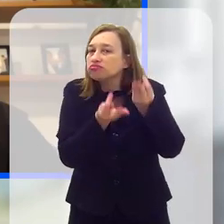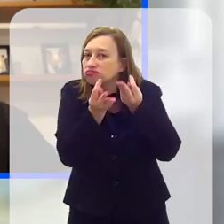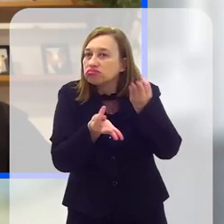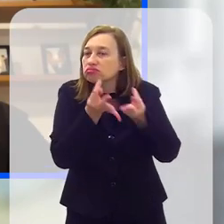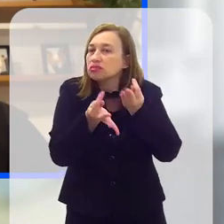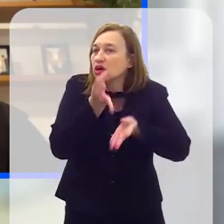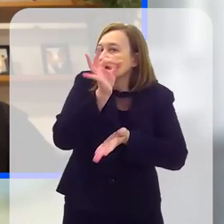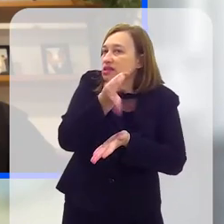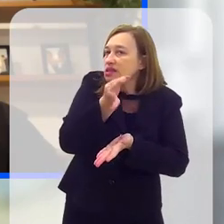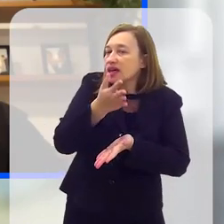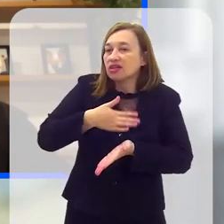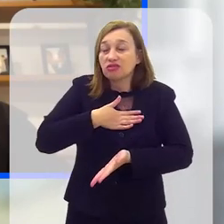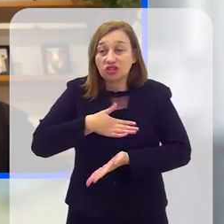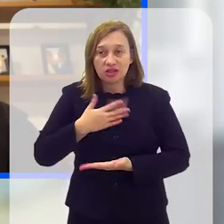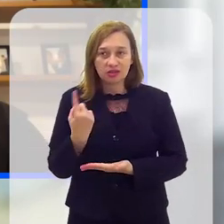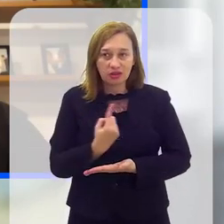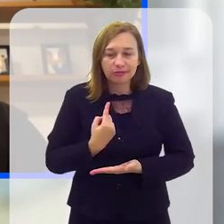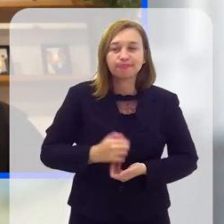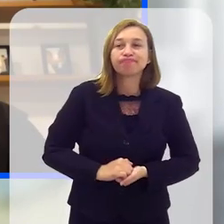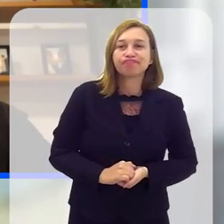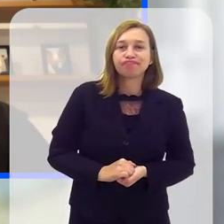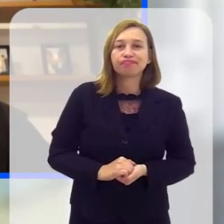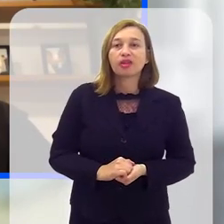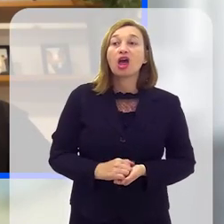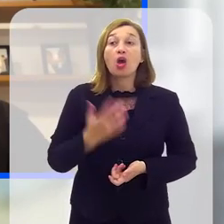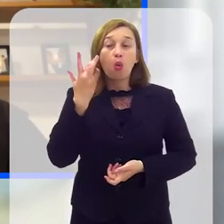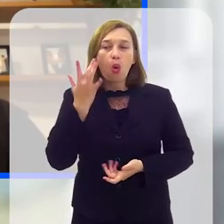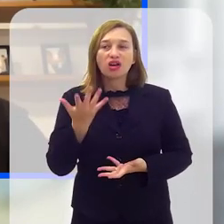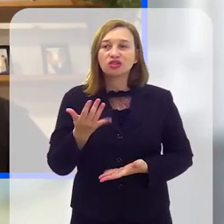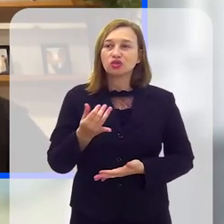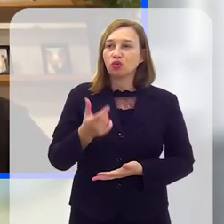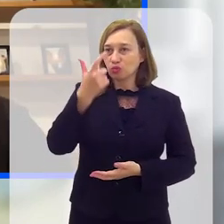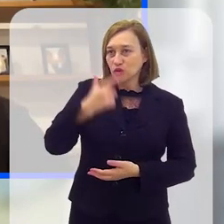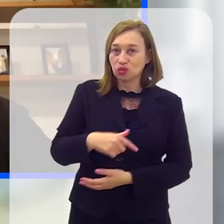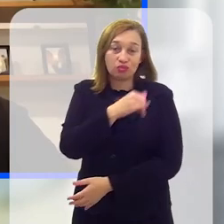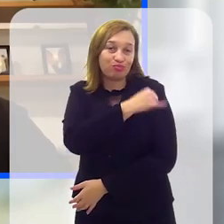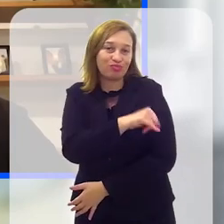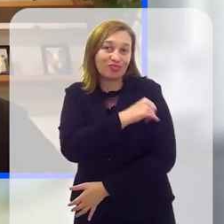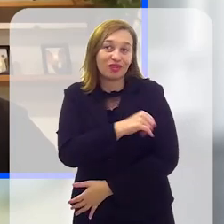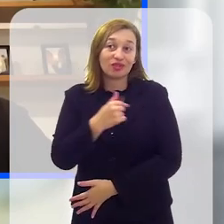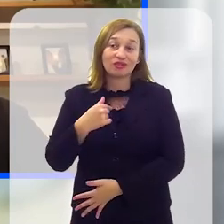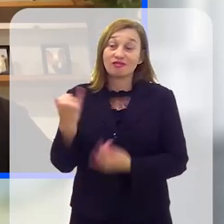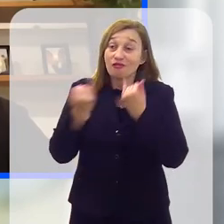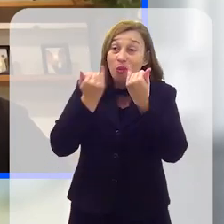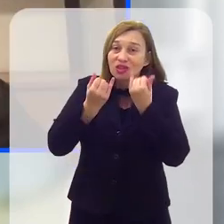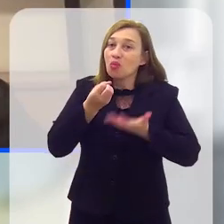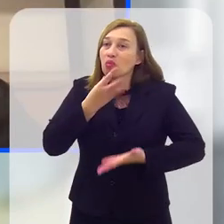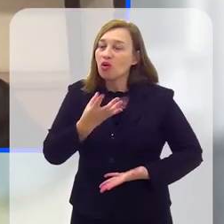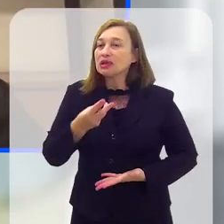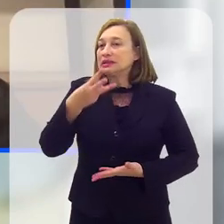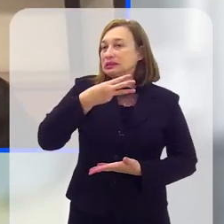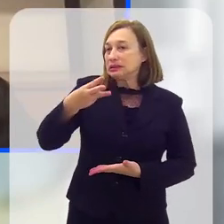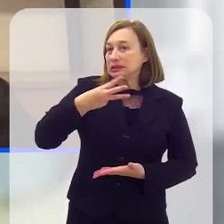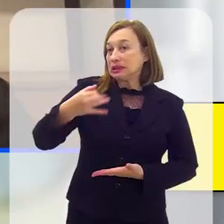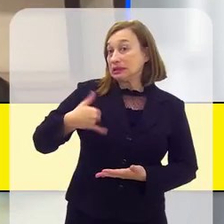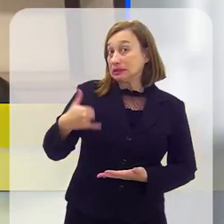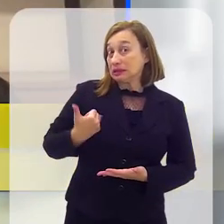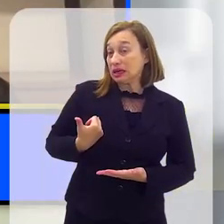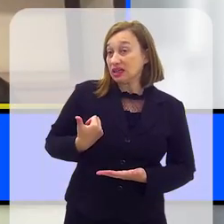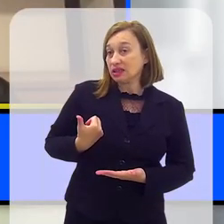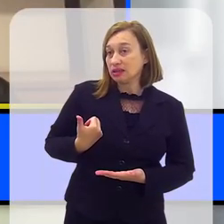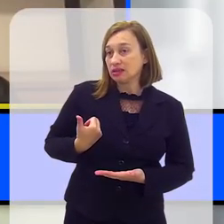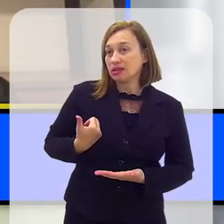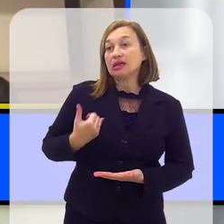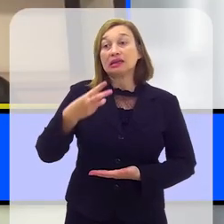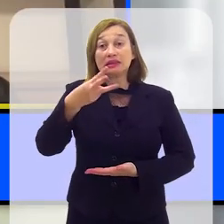sendo tratadas da forma que a gente gostaria, né? Eu acho que como carioca é uma notícia muito boa, porque eu tenho 33